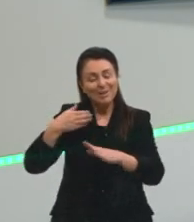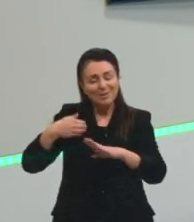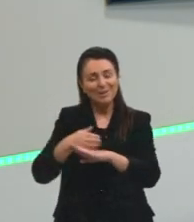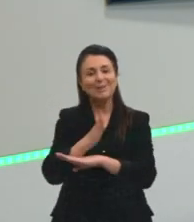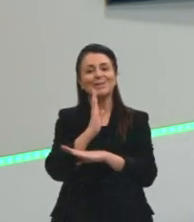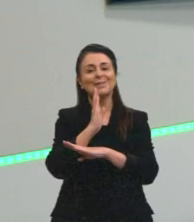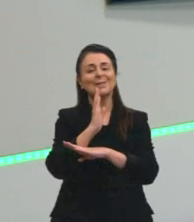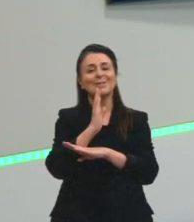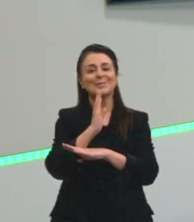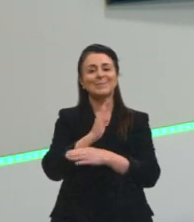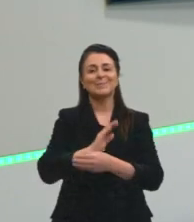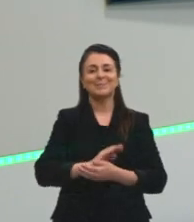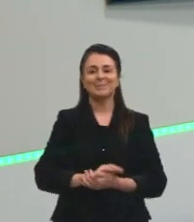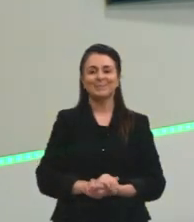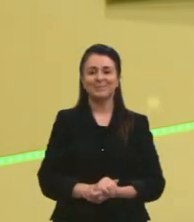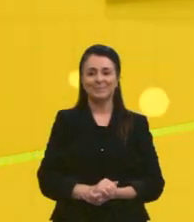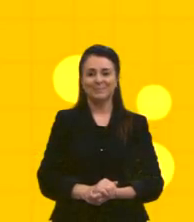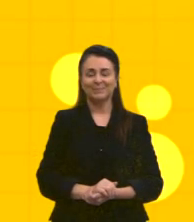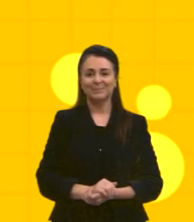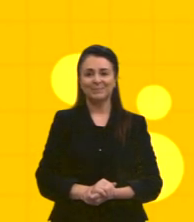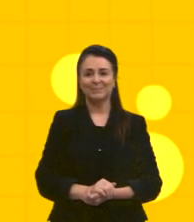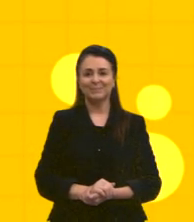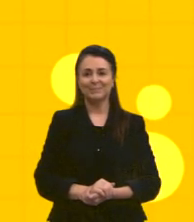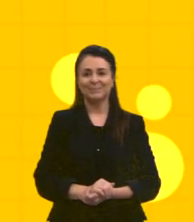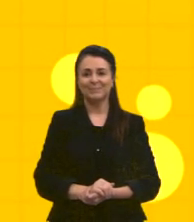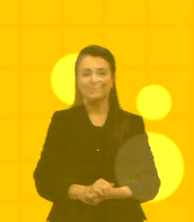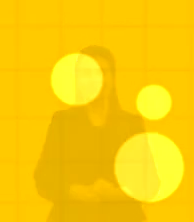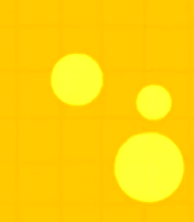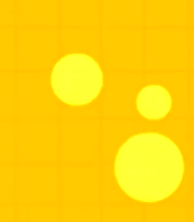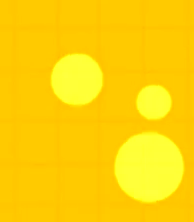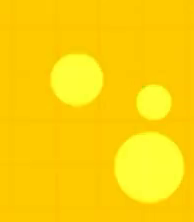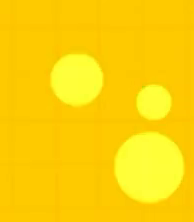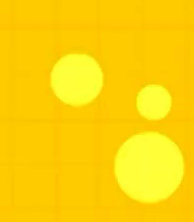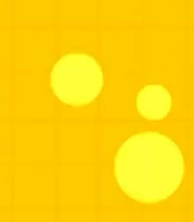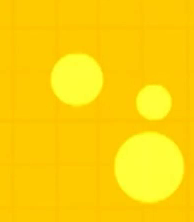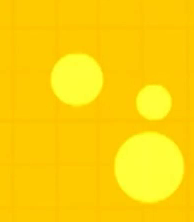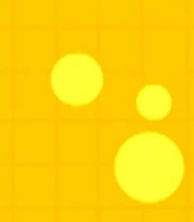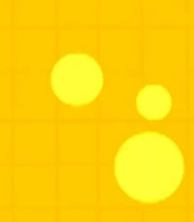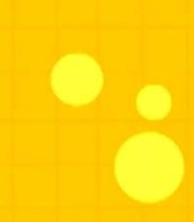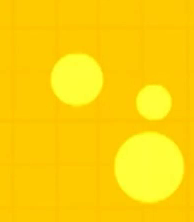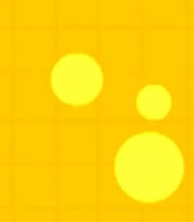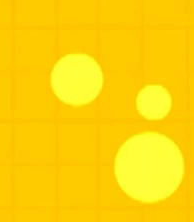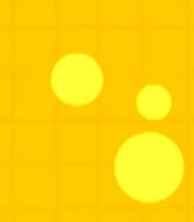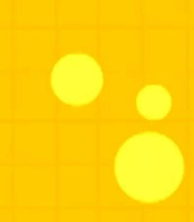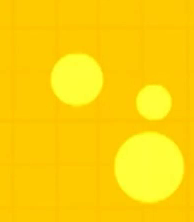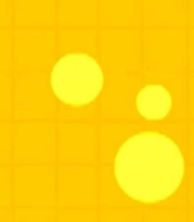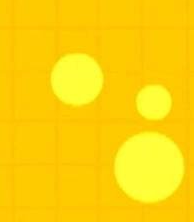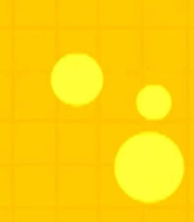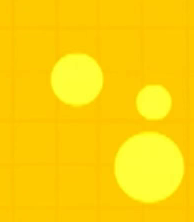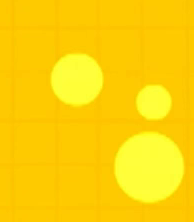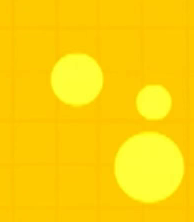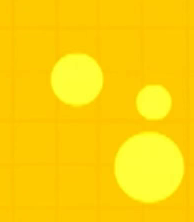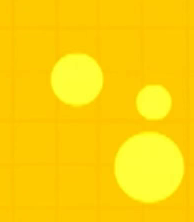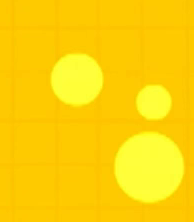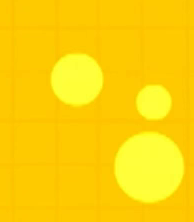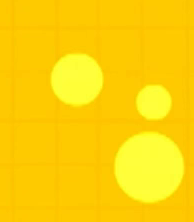partiu passado E aí E aí